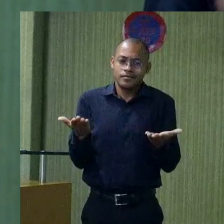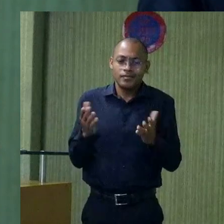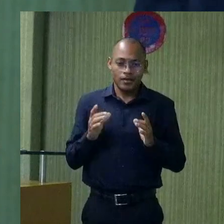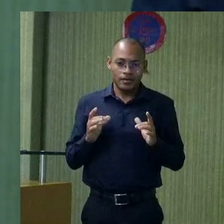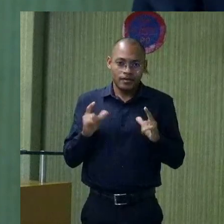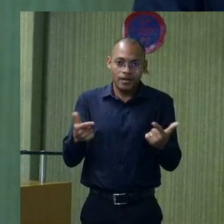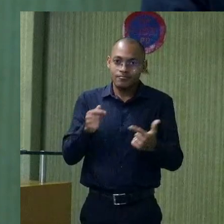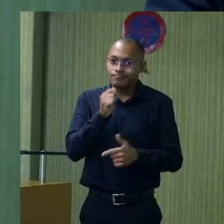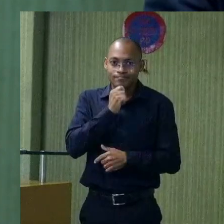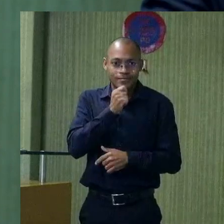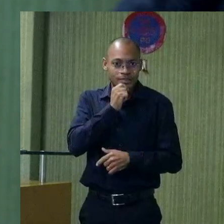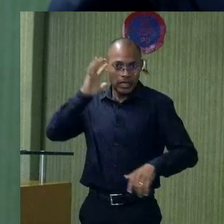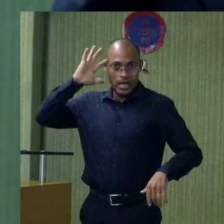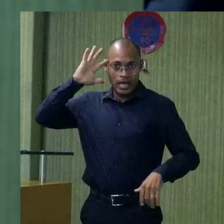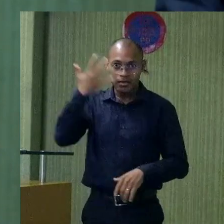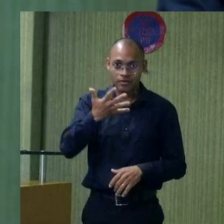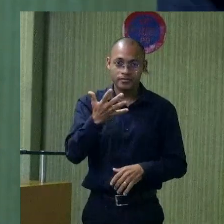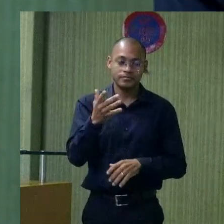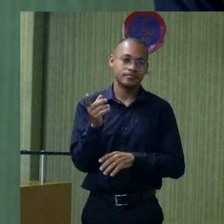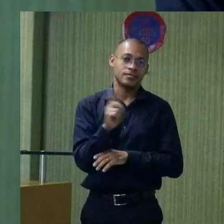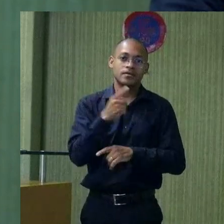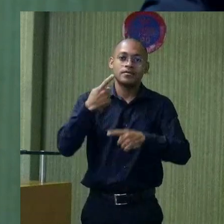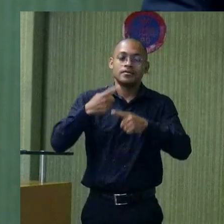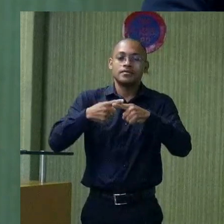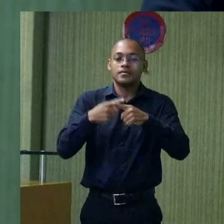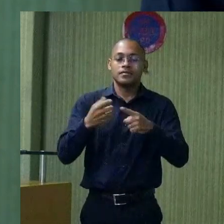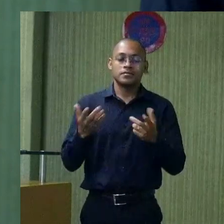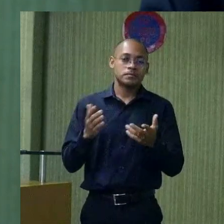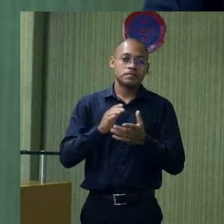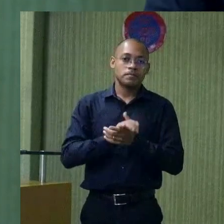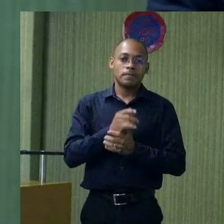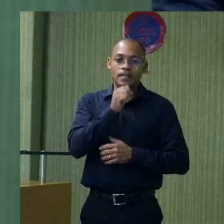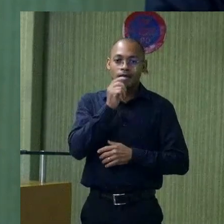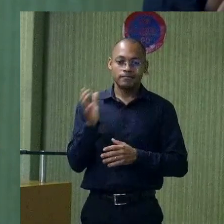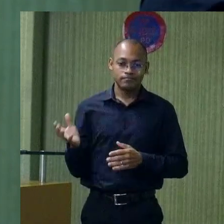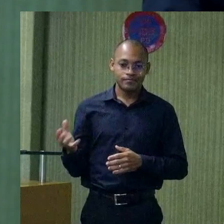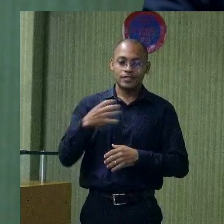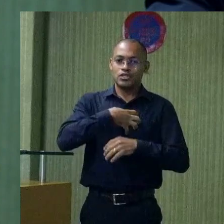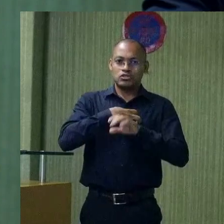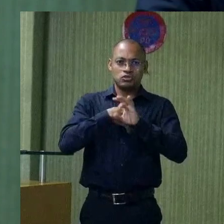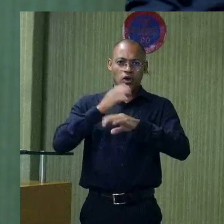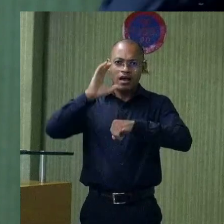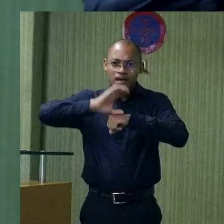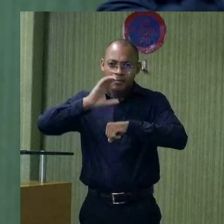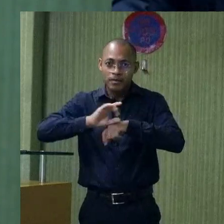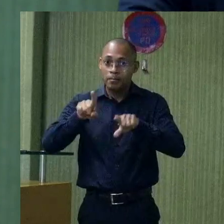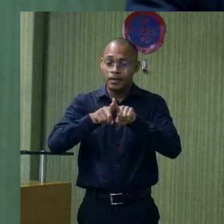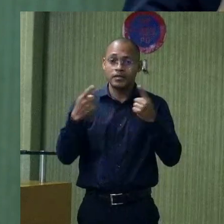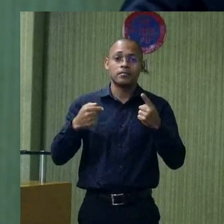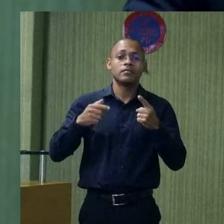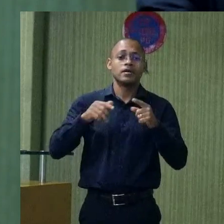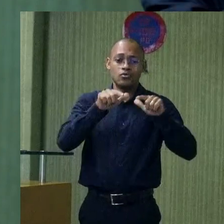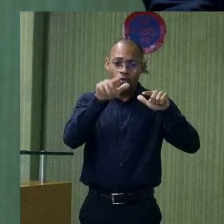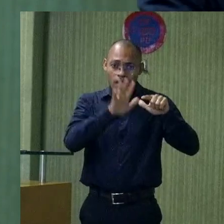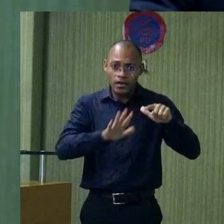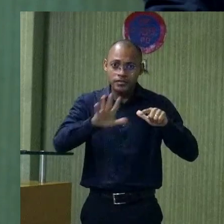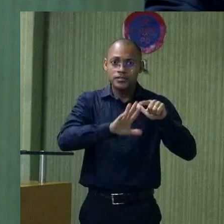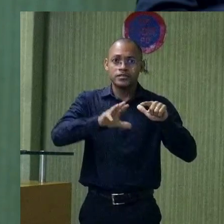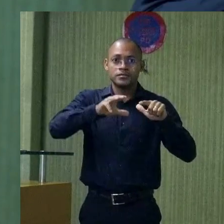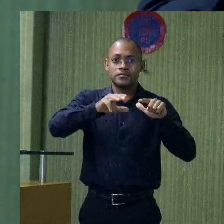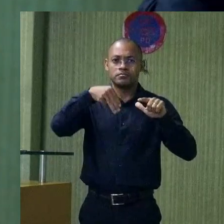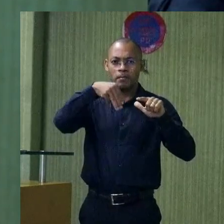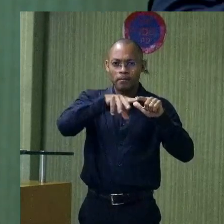totalmente resolvida Porque como impactou não apenas a capital a região metropolitana onde nós temos